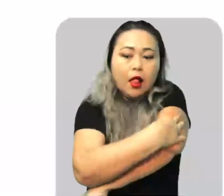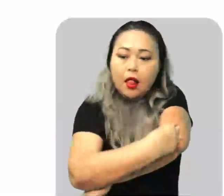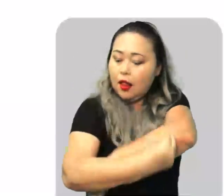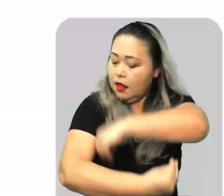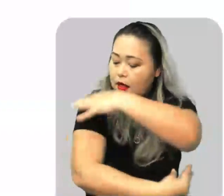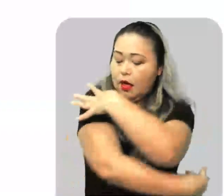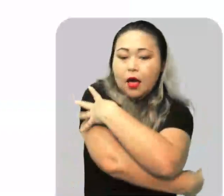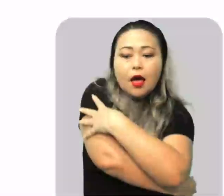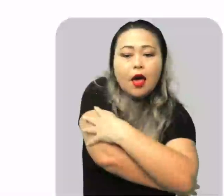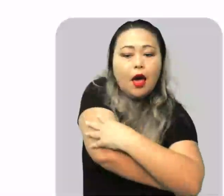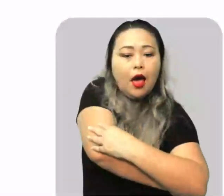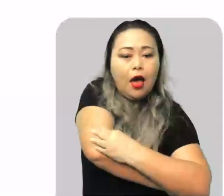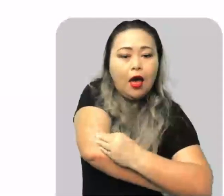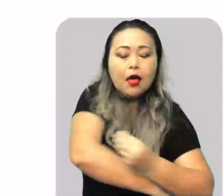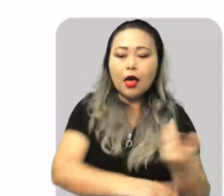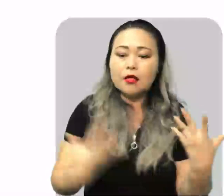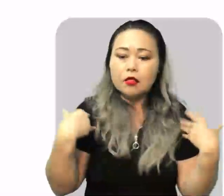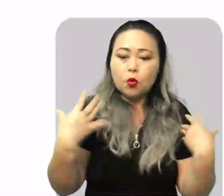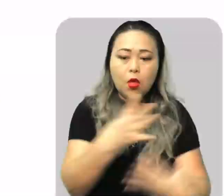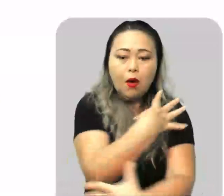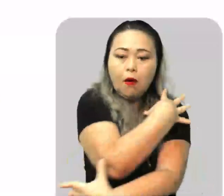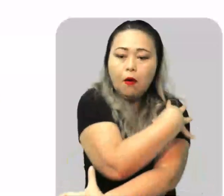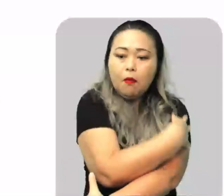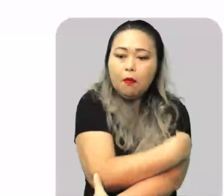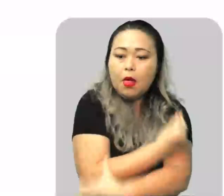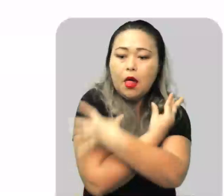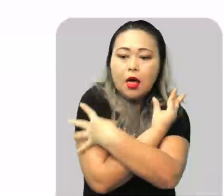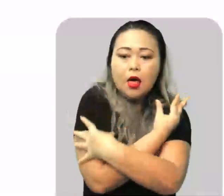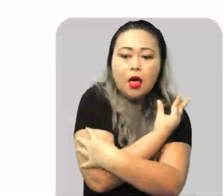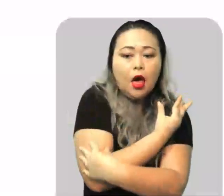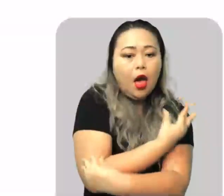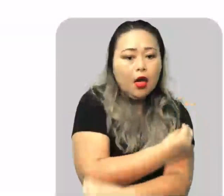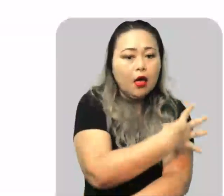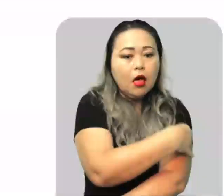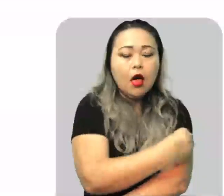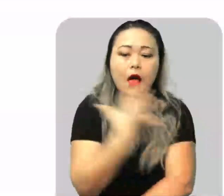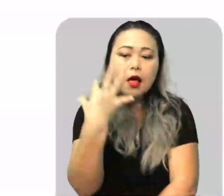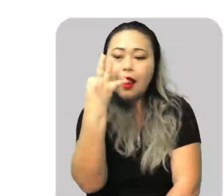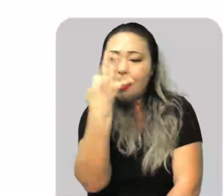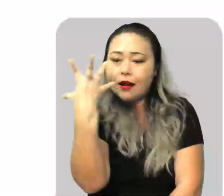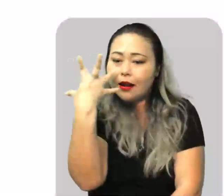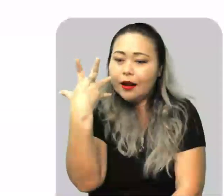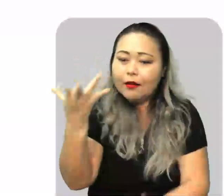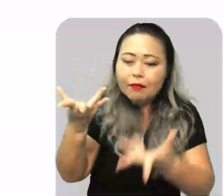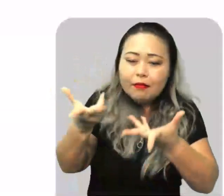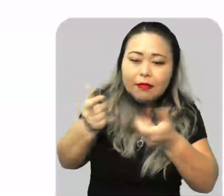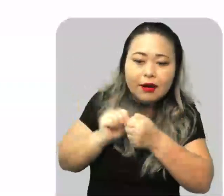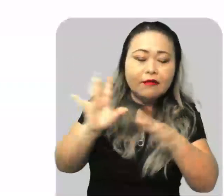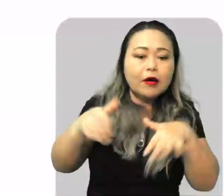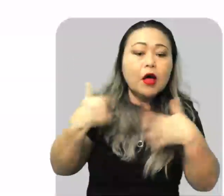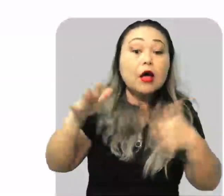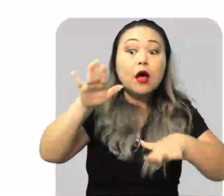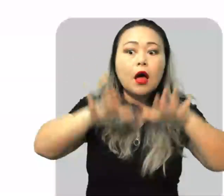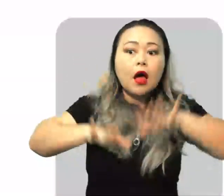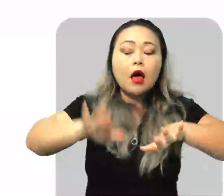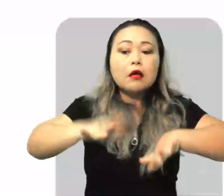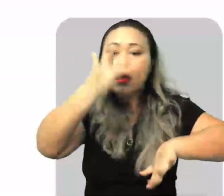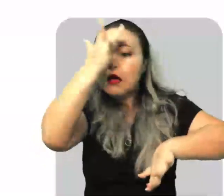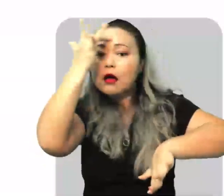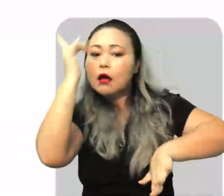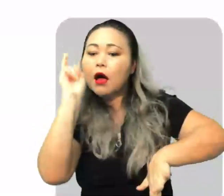aqui, tá, galera? Apesar de toda essa pelagem linda e maravilhosa, né? Tem gente que pensa